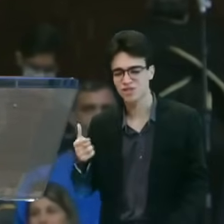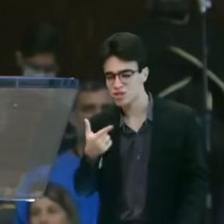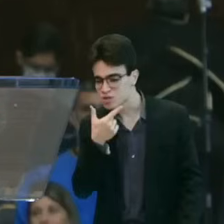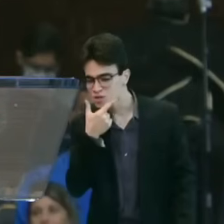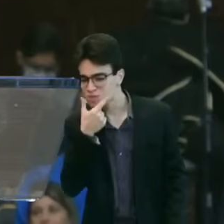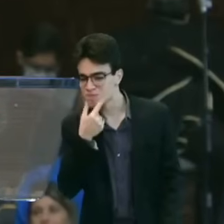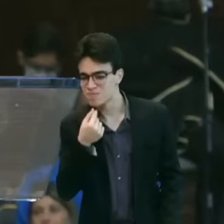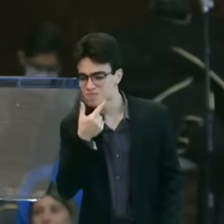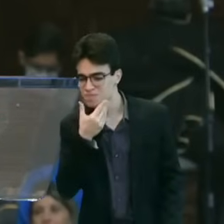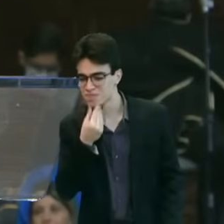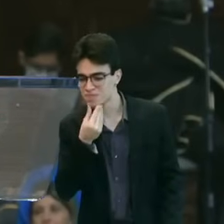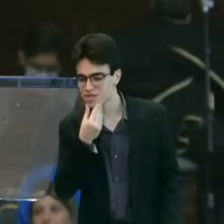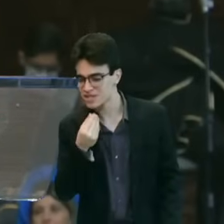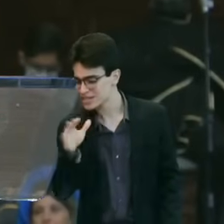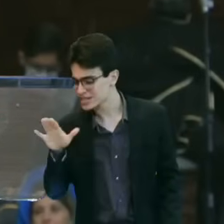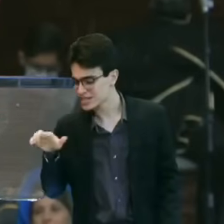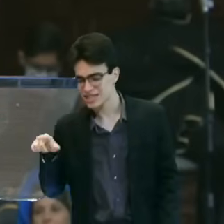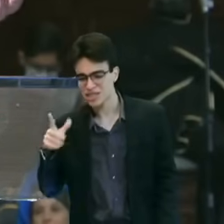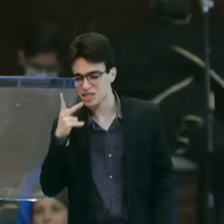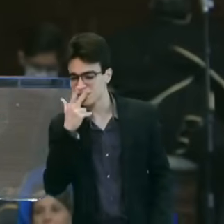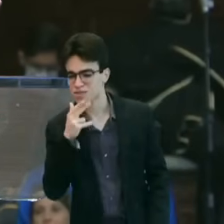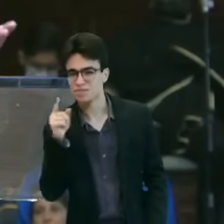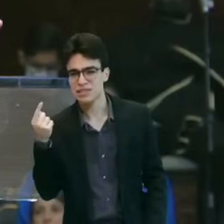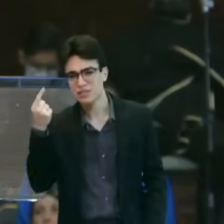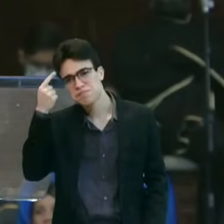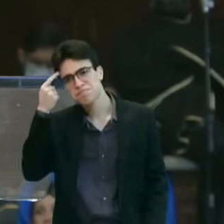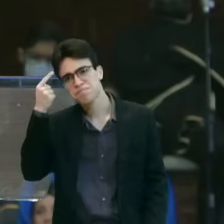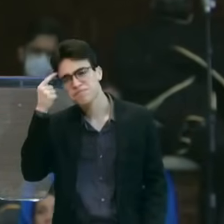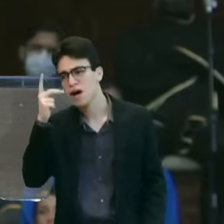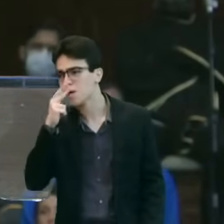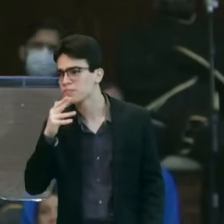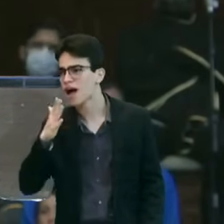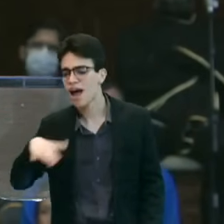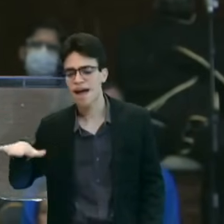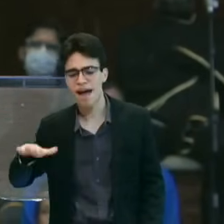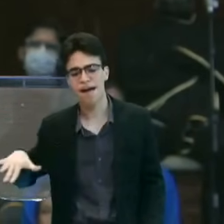menino, quase que na sua maneira de pensar,